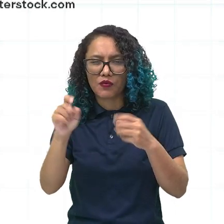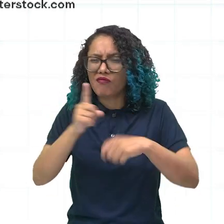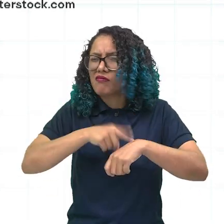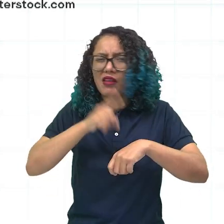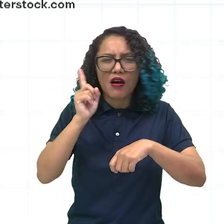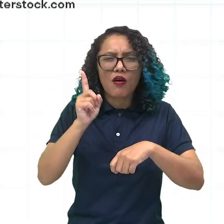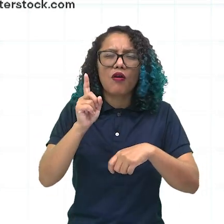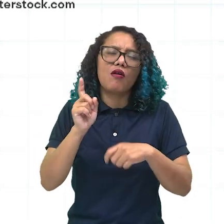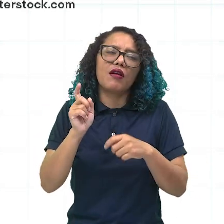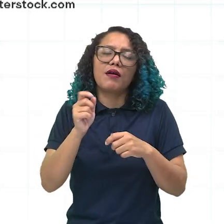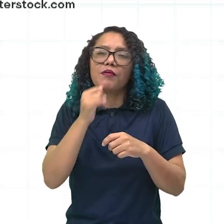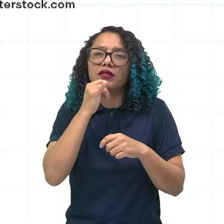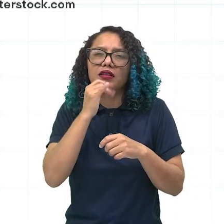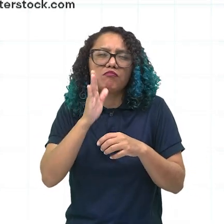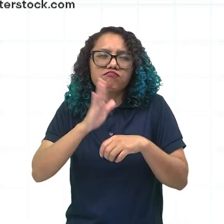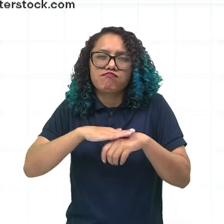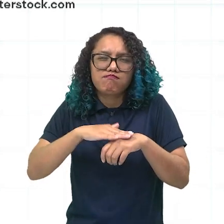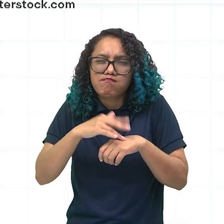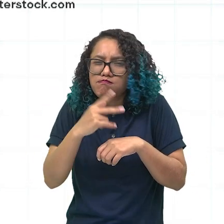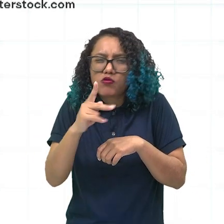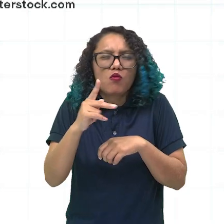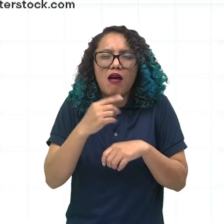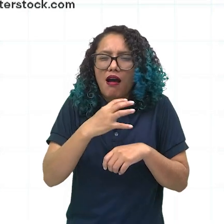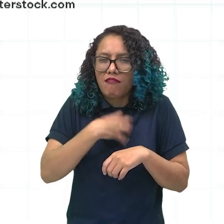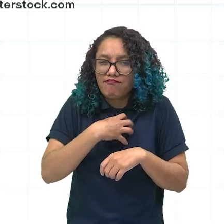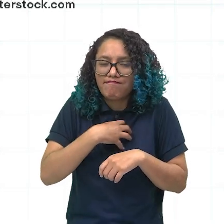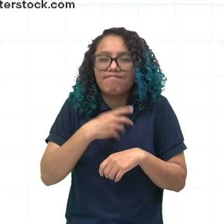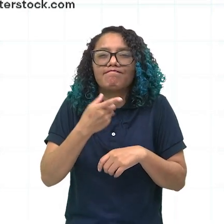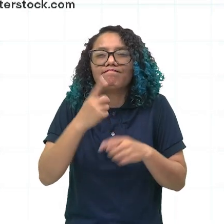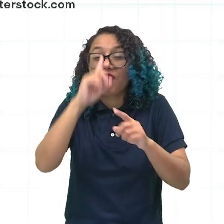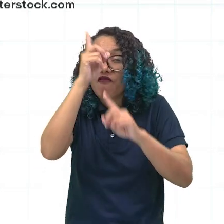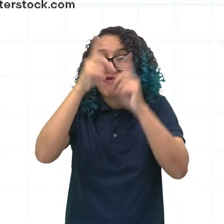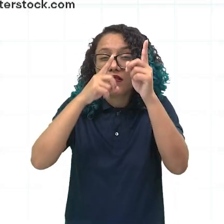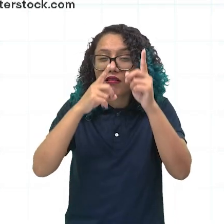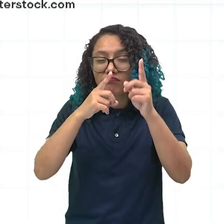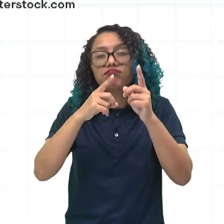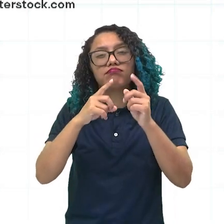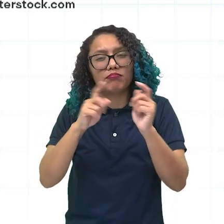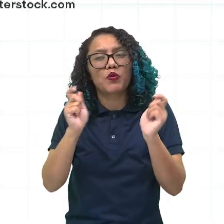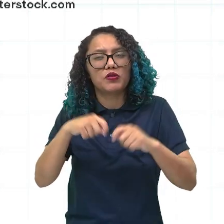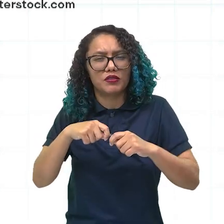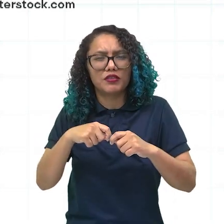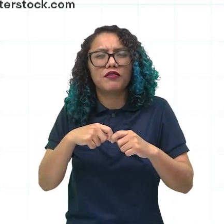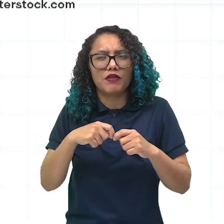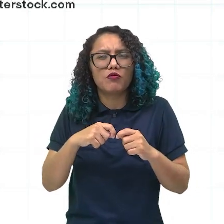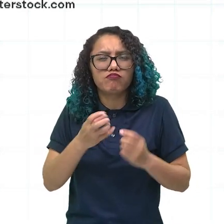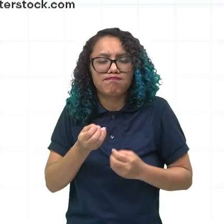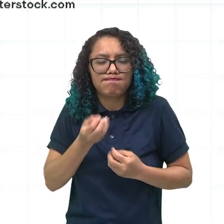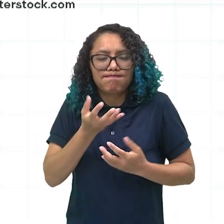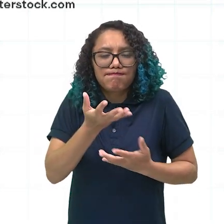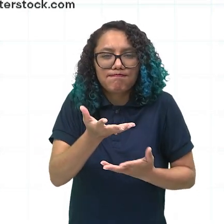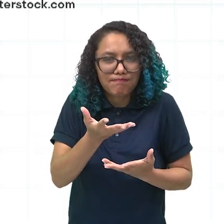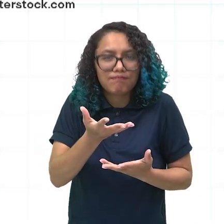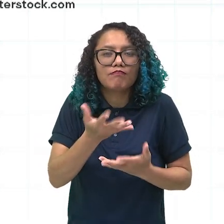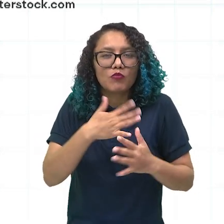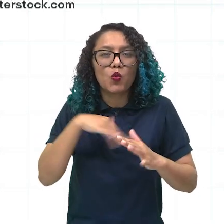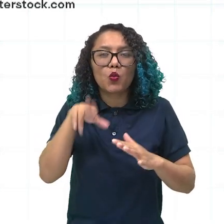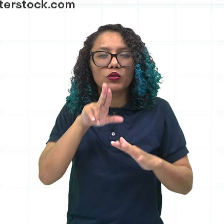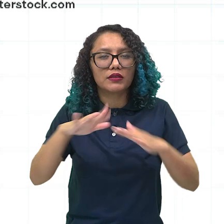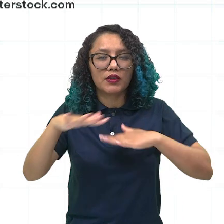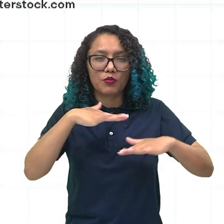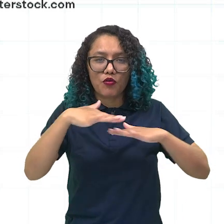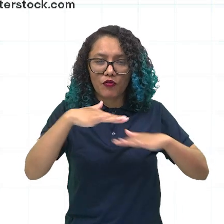que a sua sensibilidade seja aflorada, a sua criatividade aconteça ali no momento para